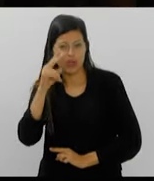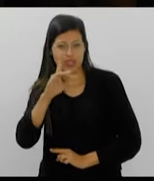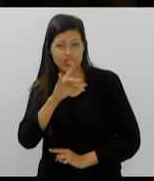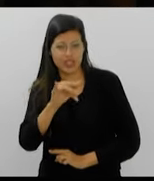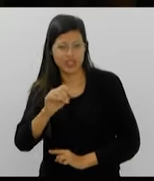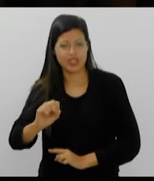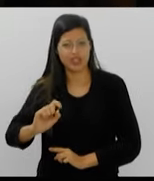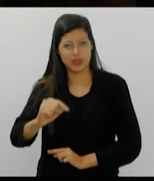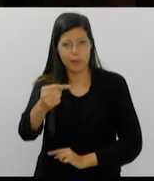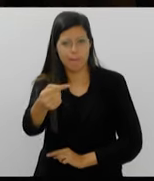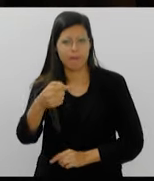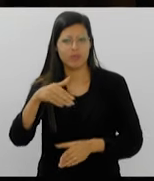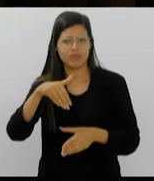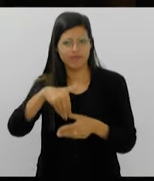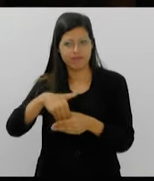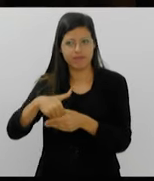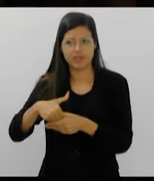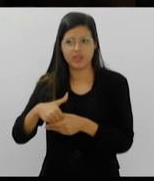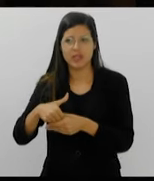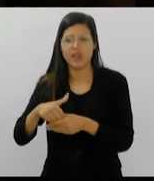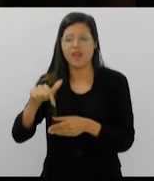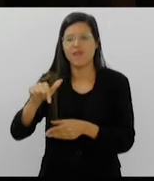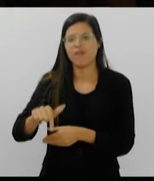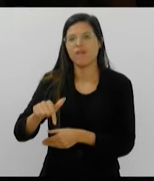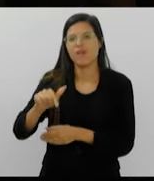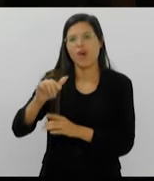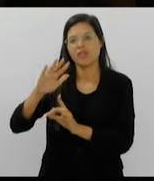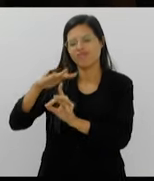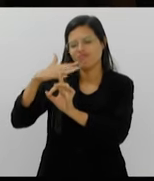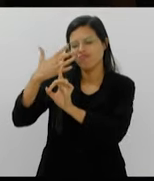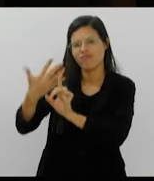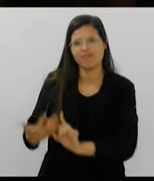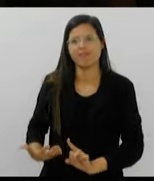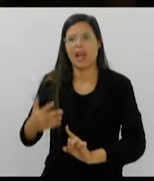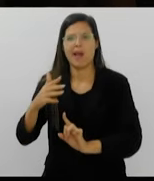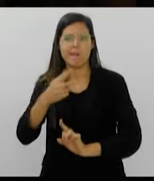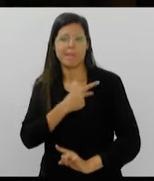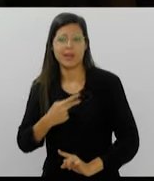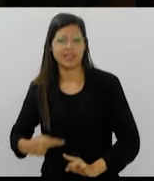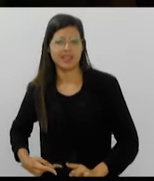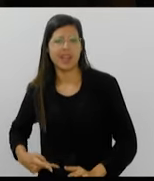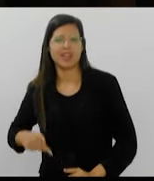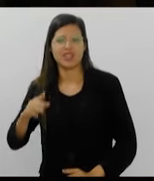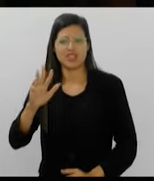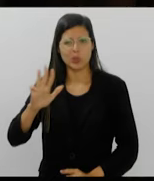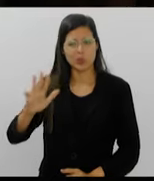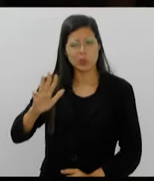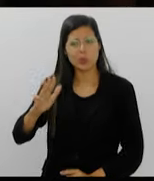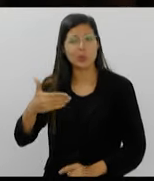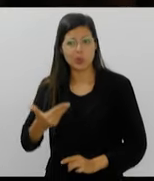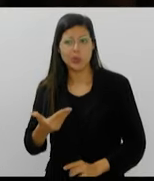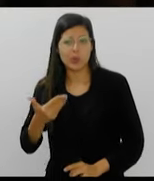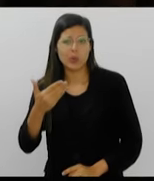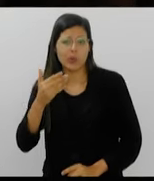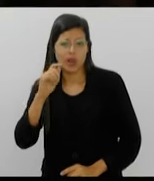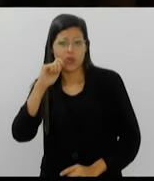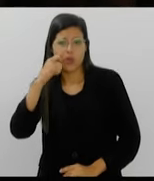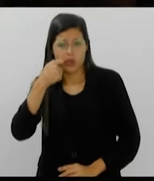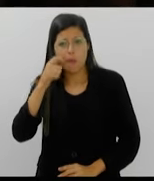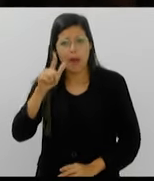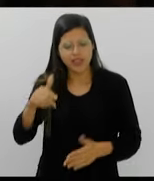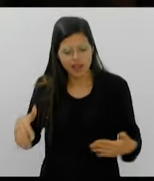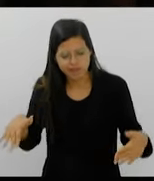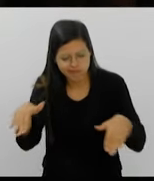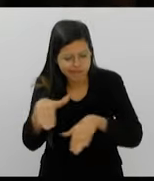lá bajular o presidente da República, a quem ele se diz soldado. Foi lá, está aí a prova. Eduardo Paes é soldado de Lula.